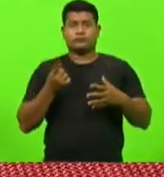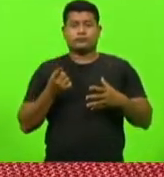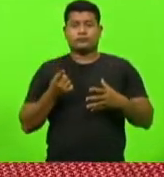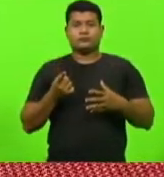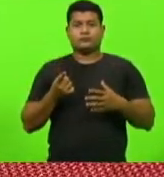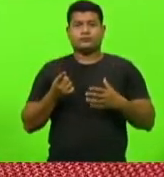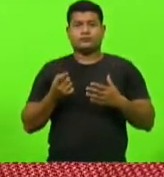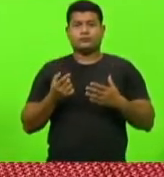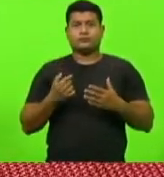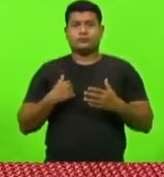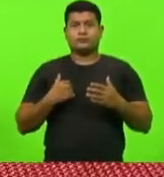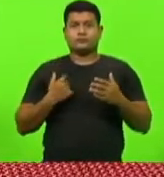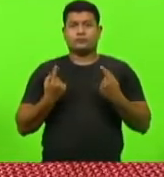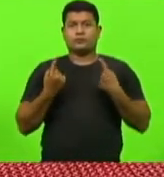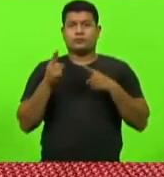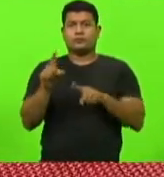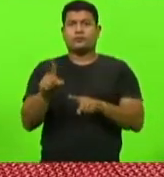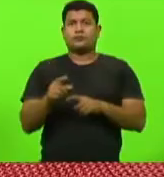ordem.